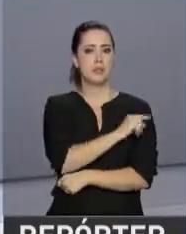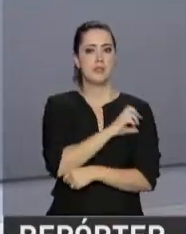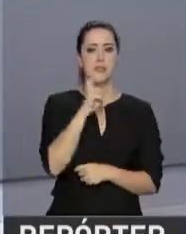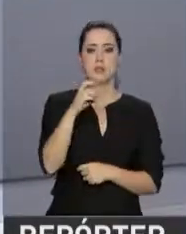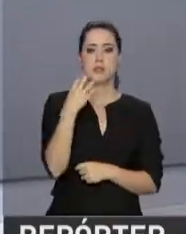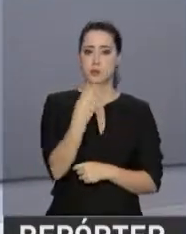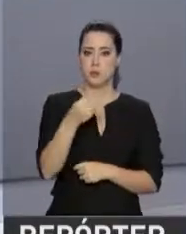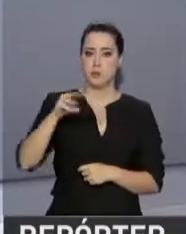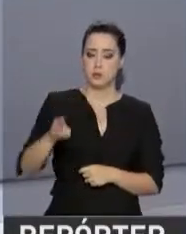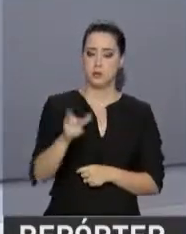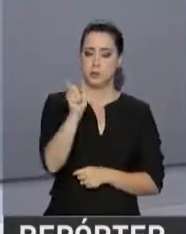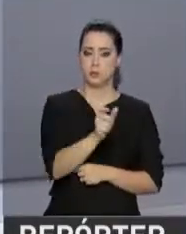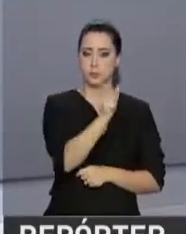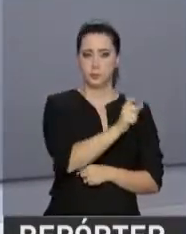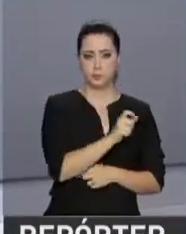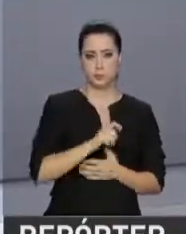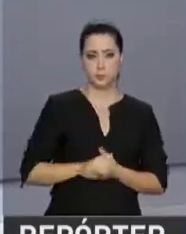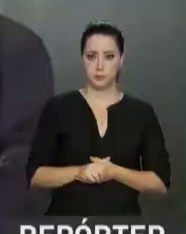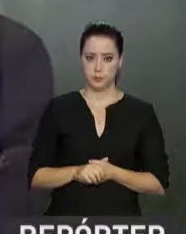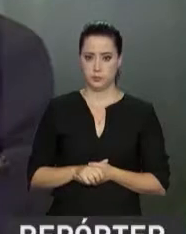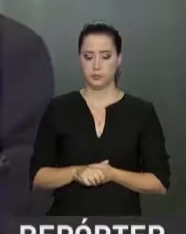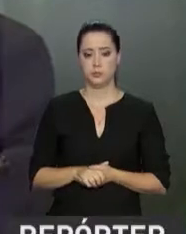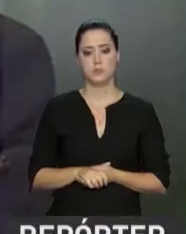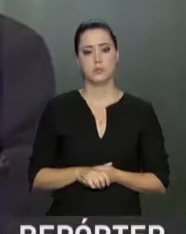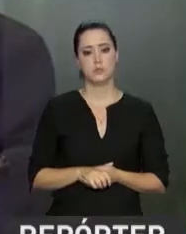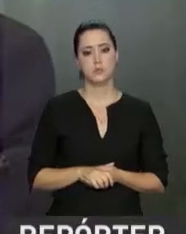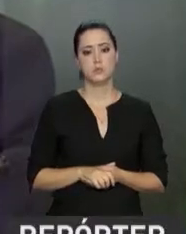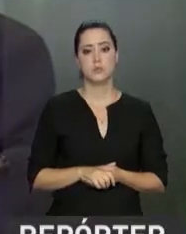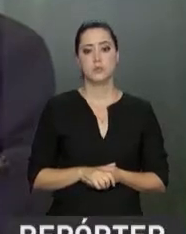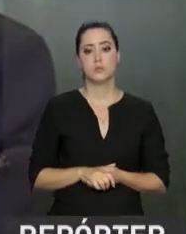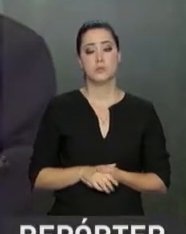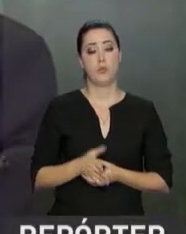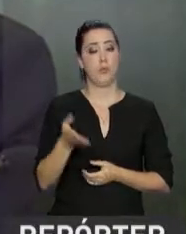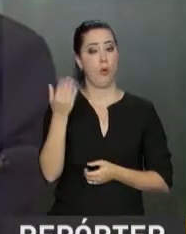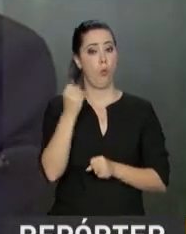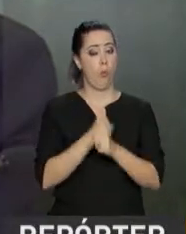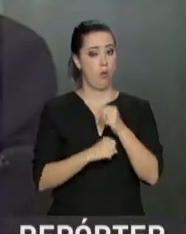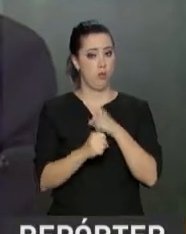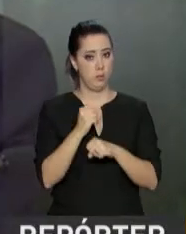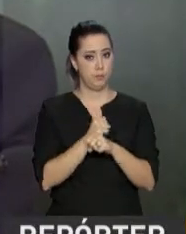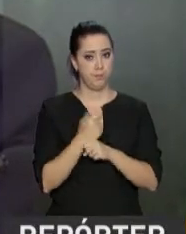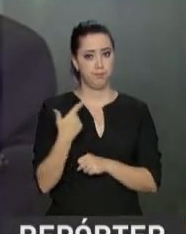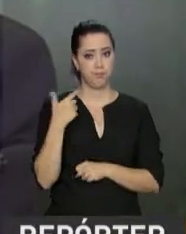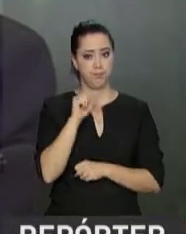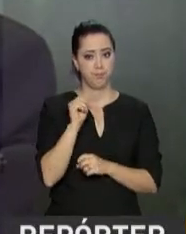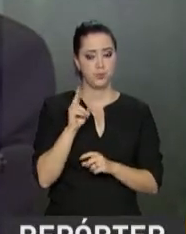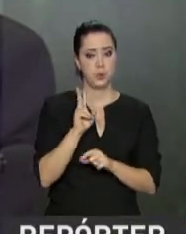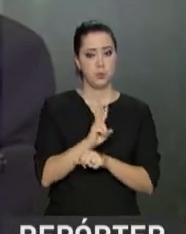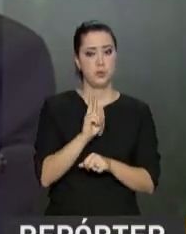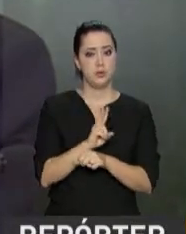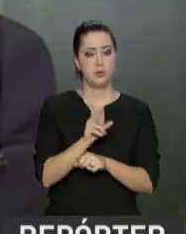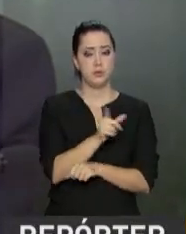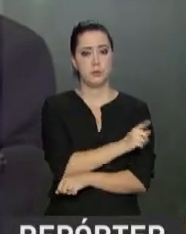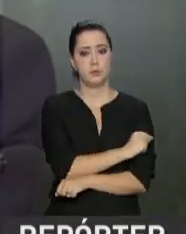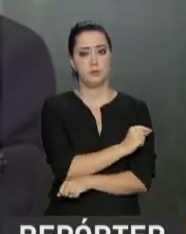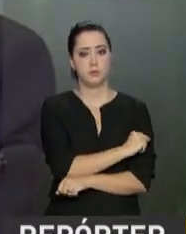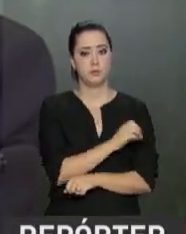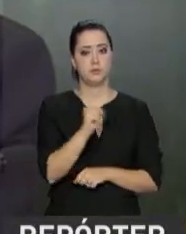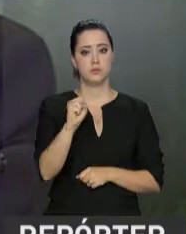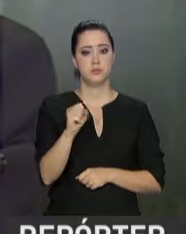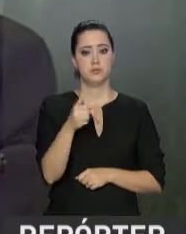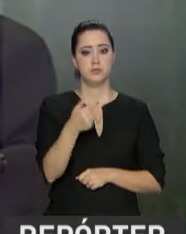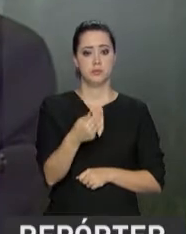54 milhões de pessoas no ano passado a cobertura de vacinação foi de